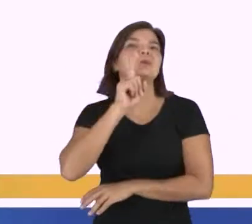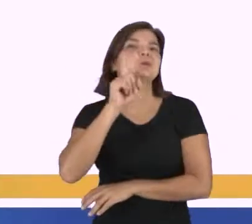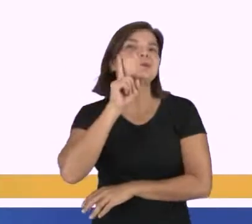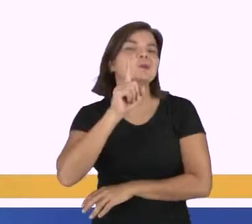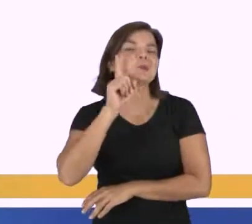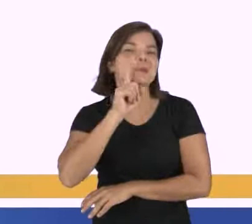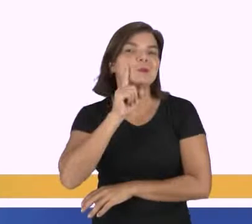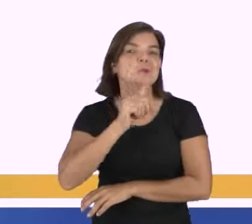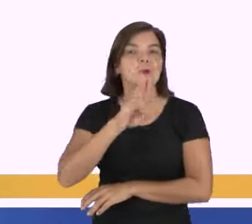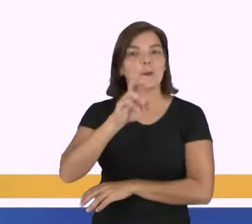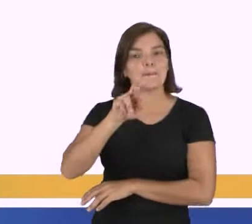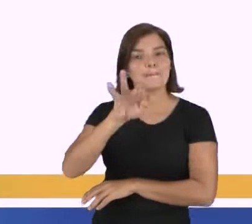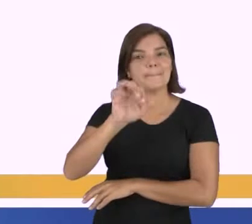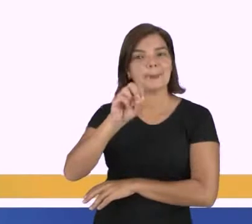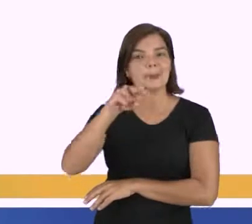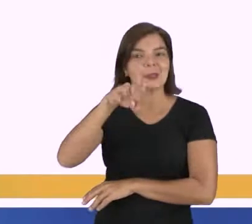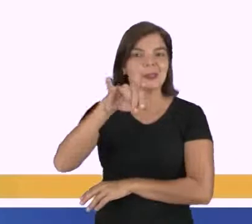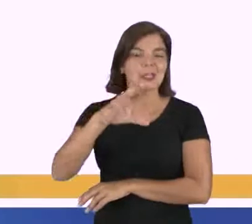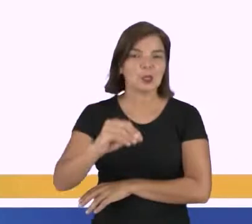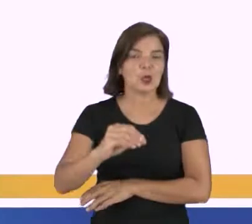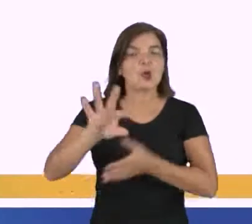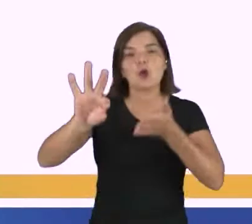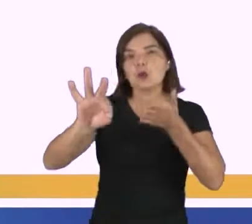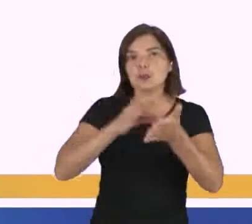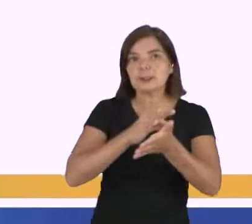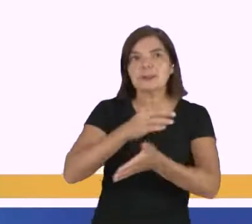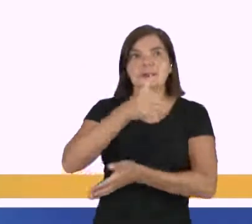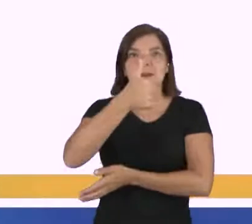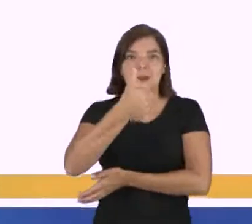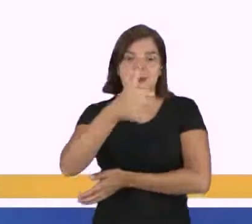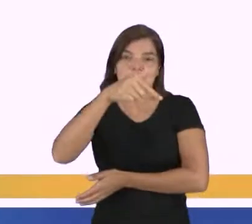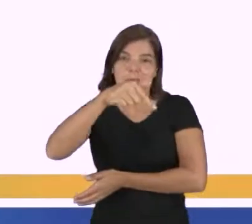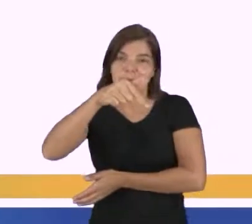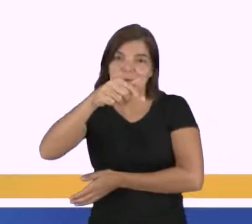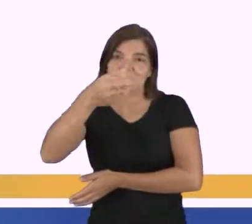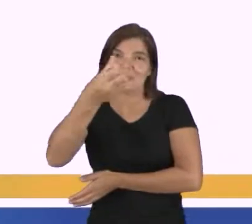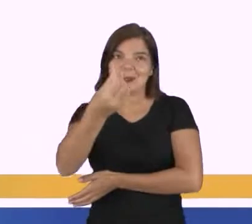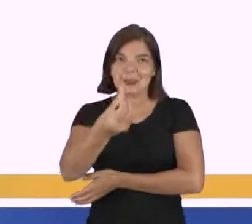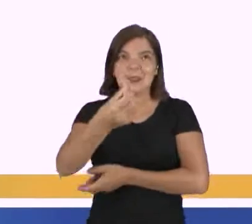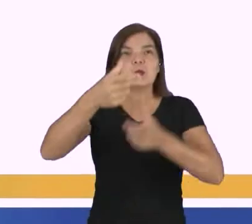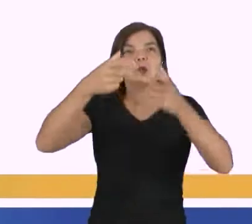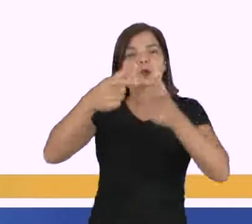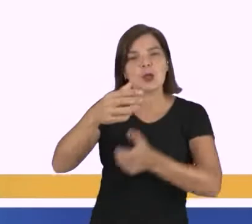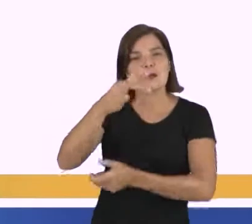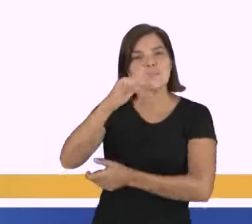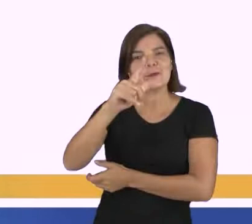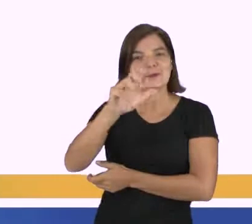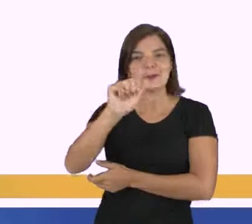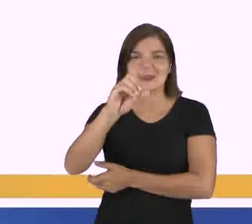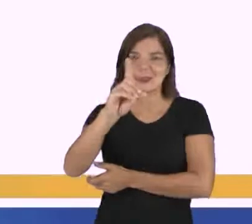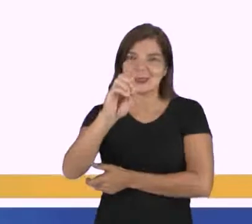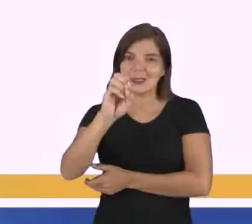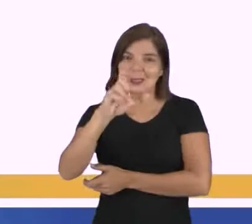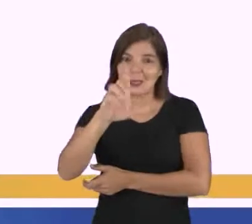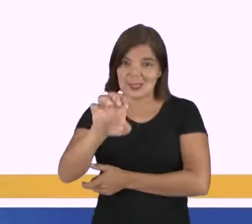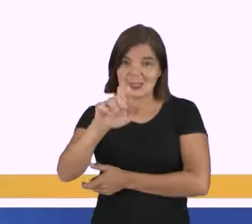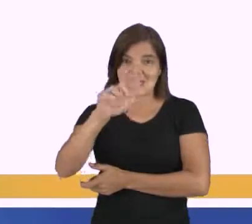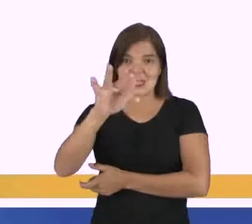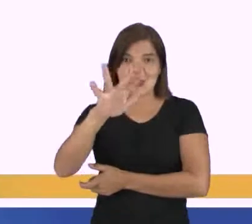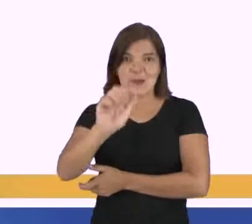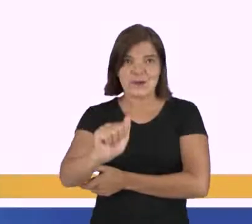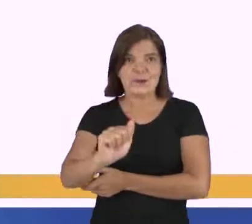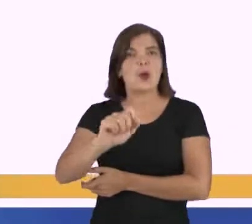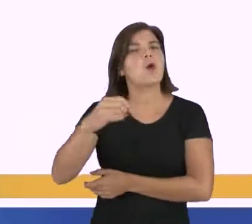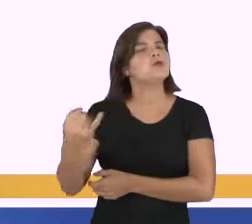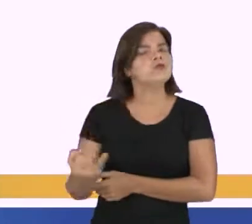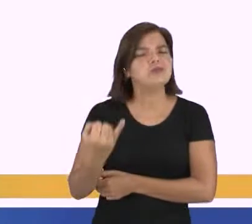domínio britânico. O documento foi assinado em 1776 na Filadélfia. O 4 de julho é um dos feriados mais importantes para